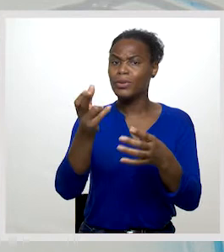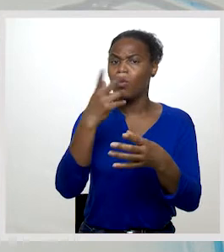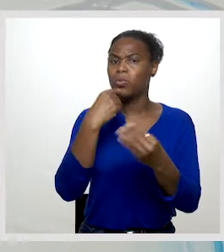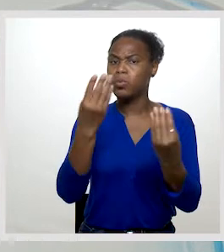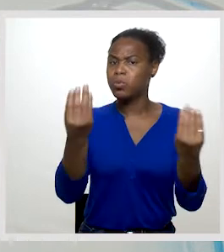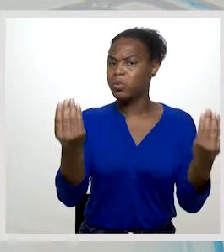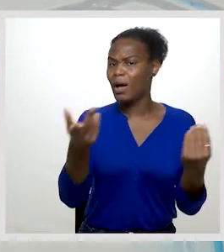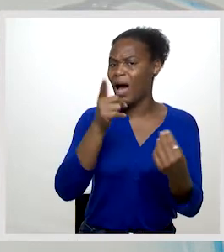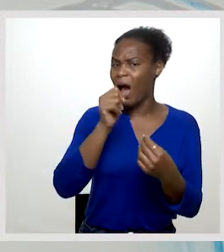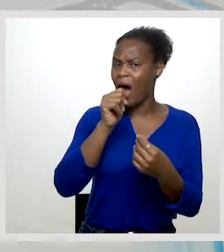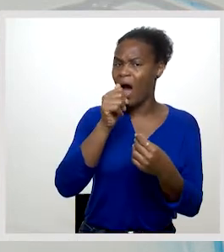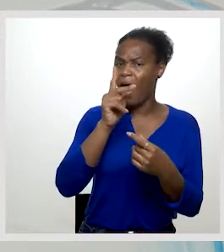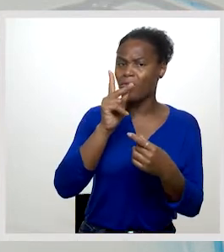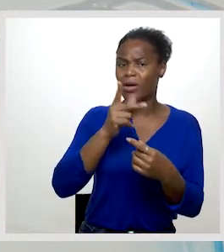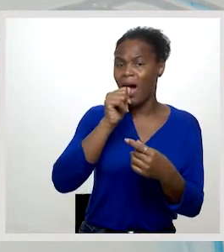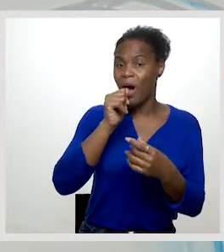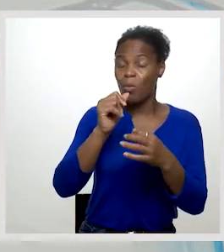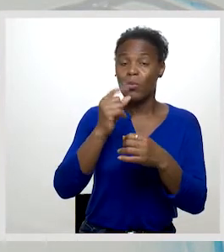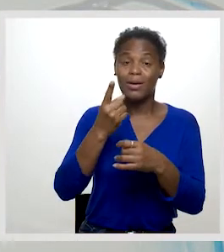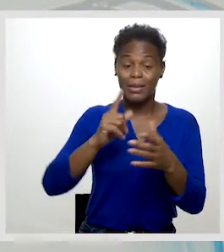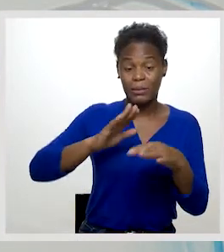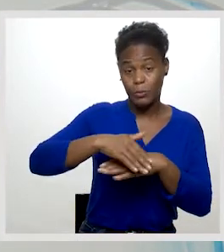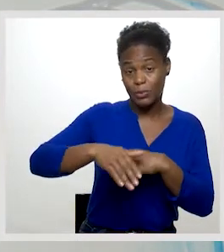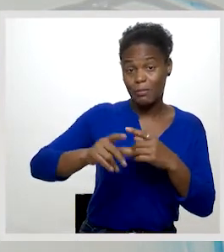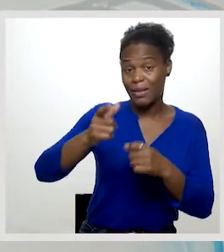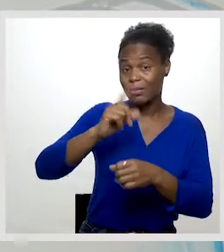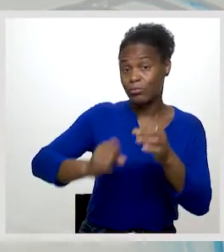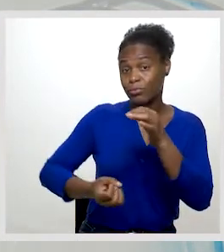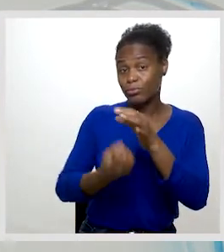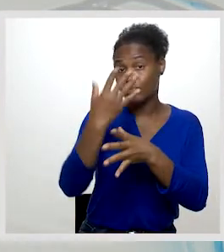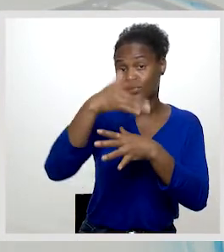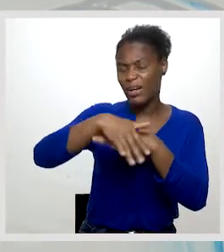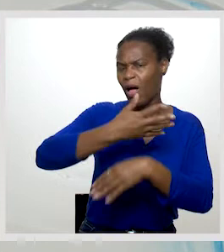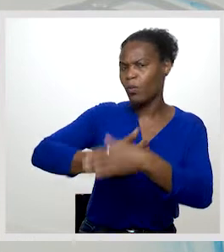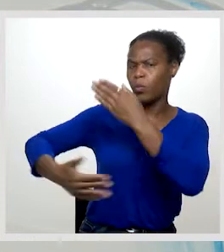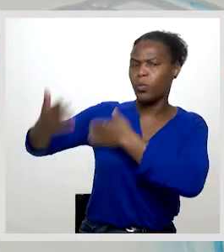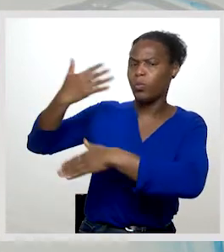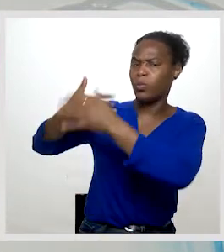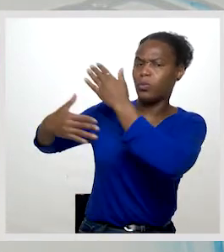água pelas erupções vulcânicas que antigamente existiam.